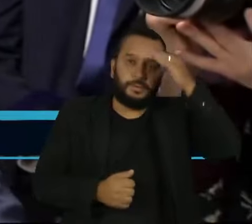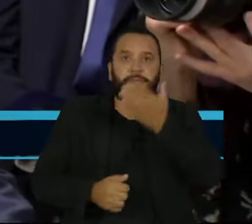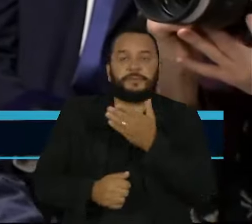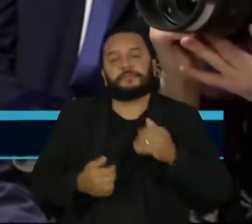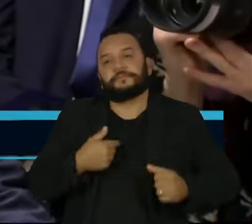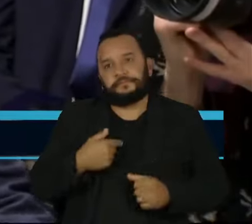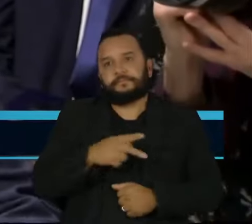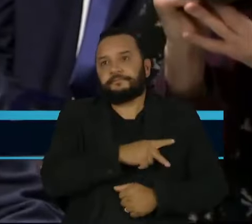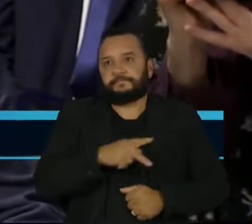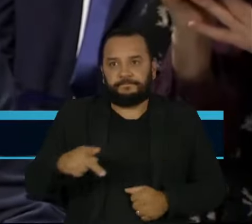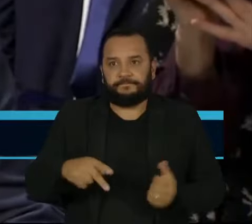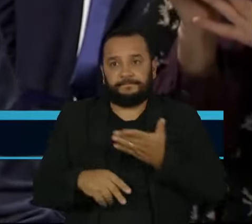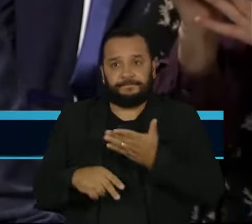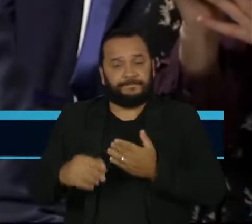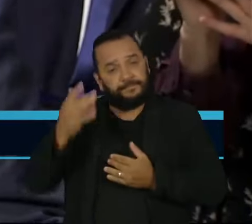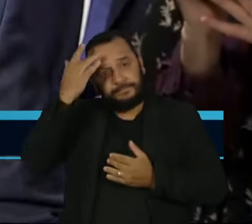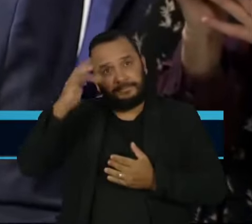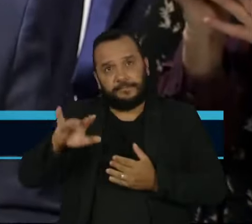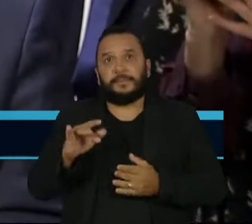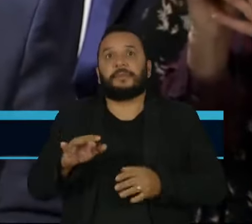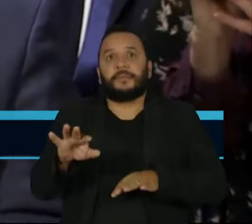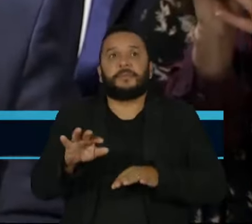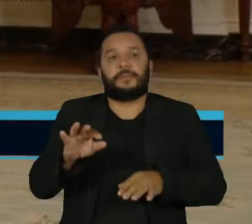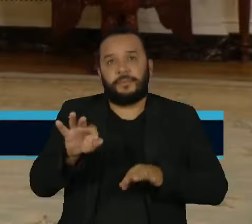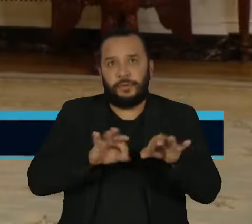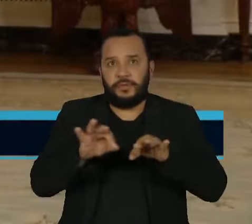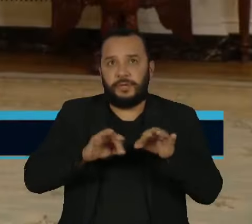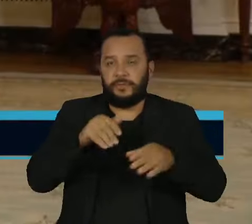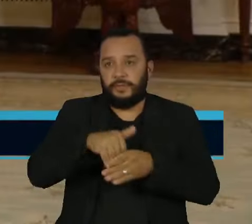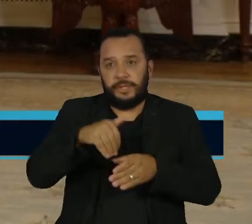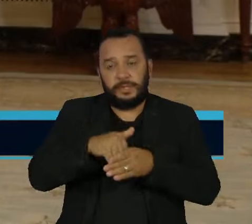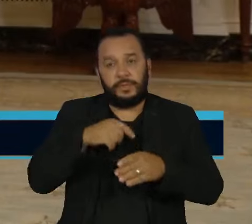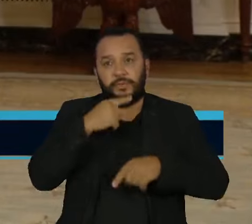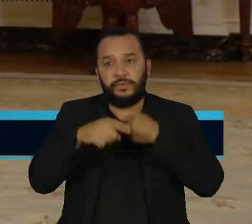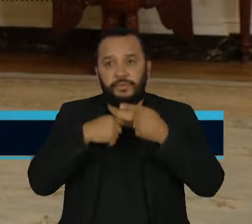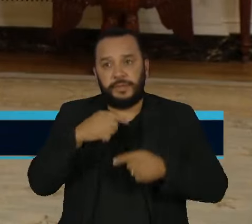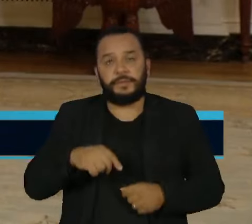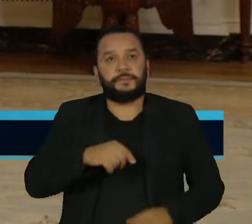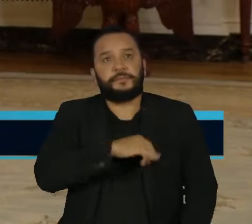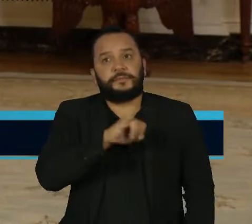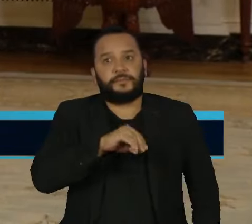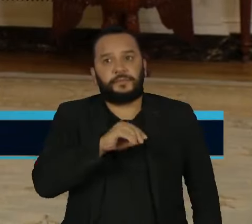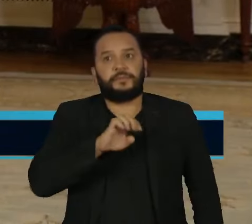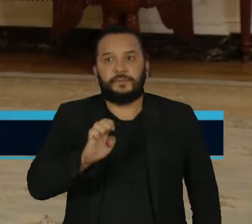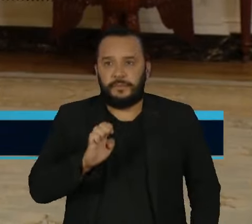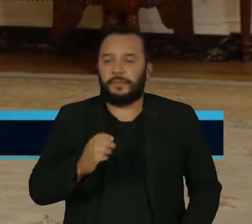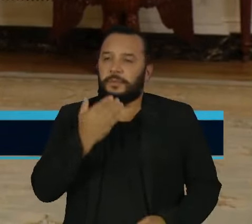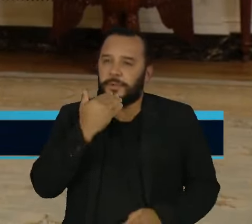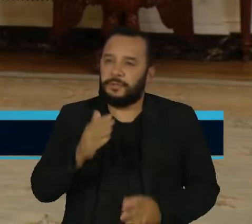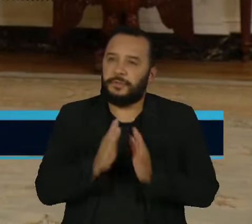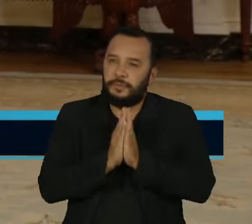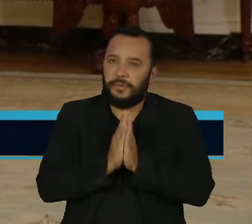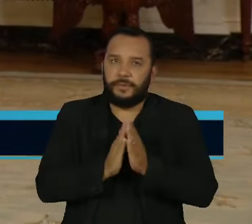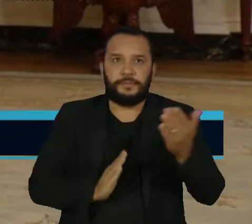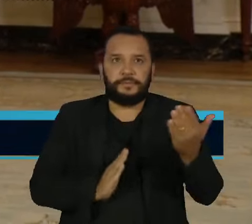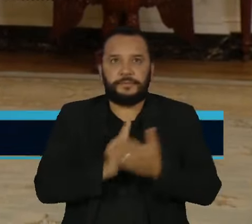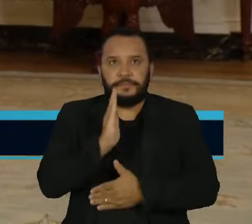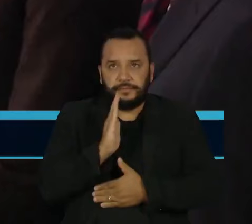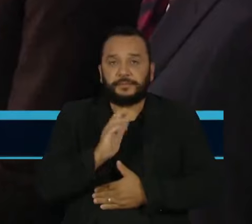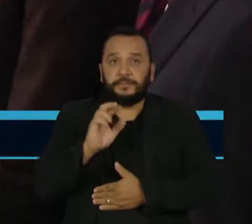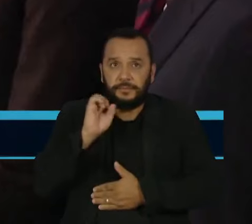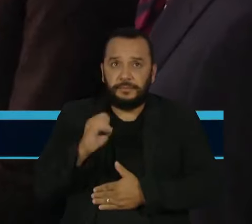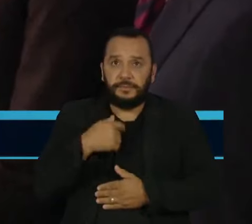lançou dúvidas se irá colocar o projeto na pauta de votação o presidente Joe biden fez um apelo pela aprovação disse que